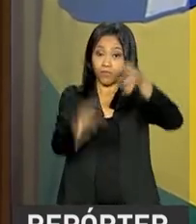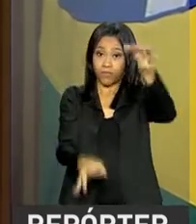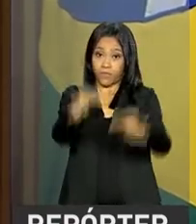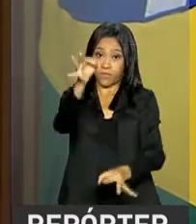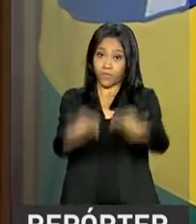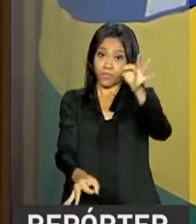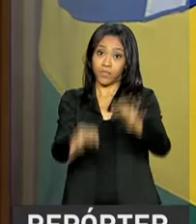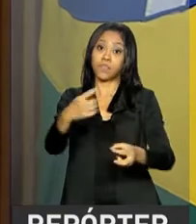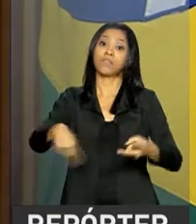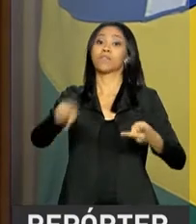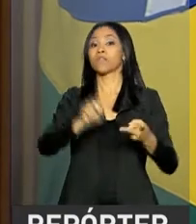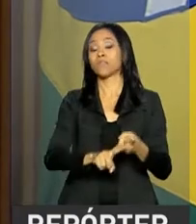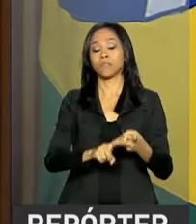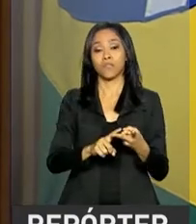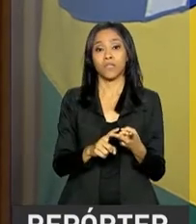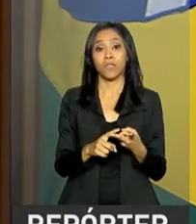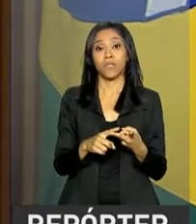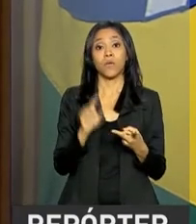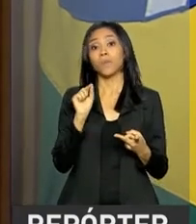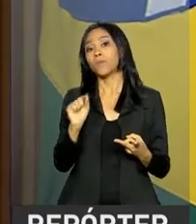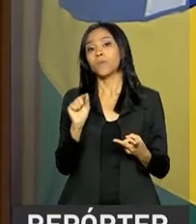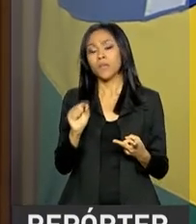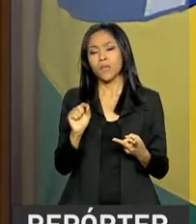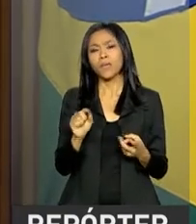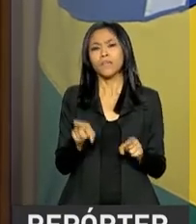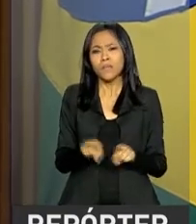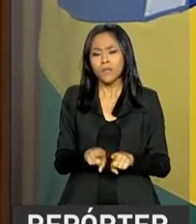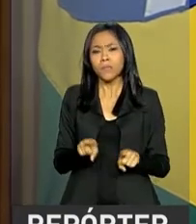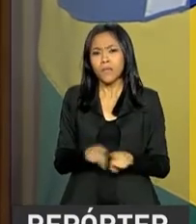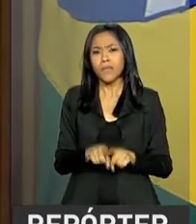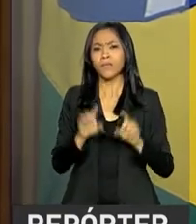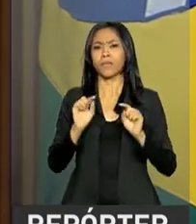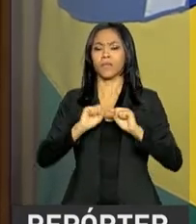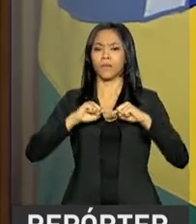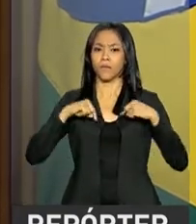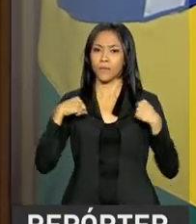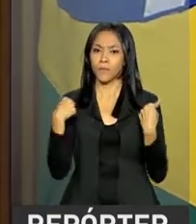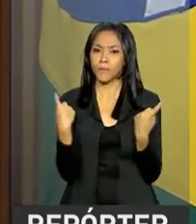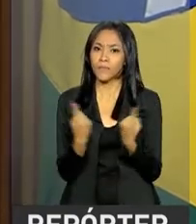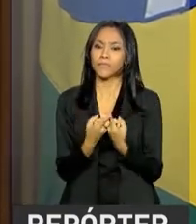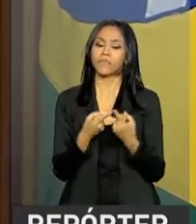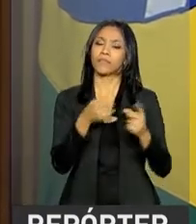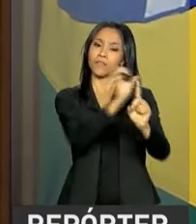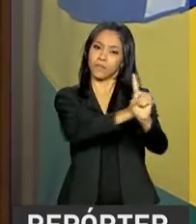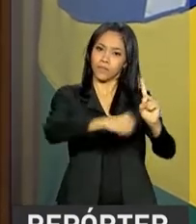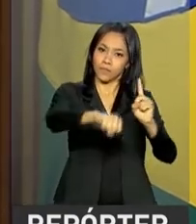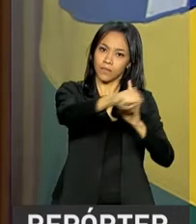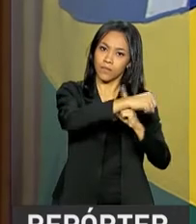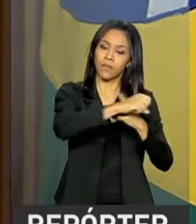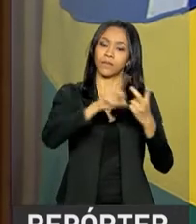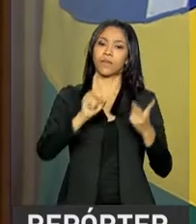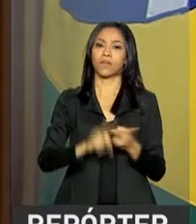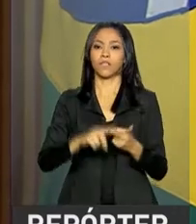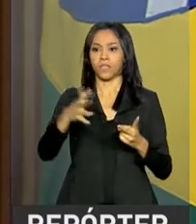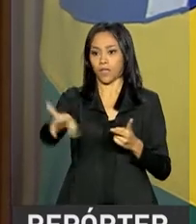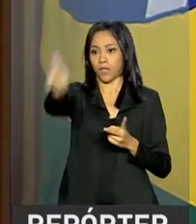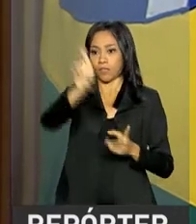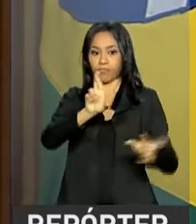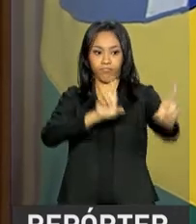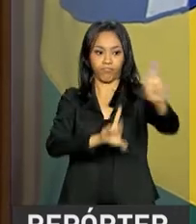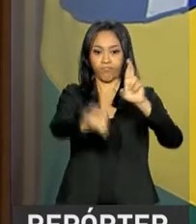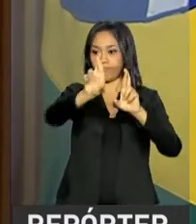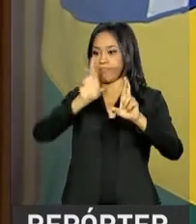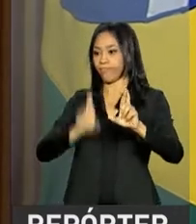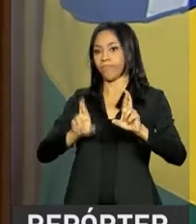do judiciário local a e ao mesmo tempo reunindo a sociedade as entidades representativas da